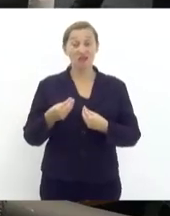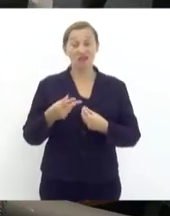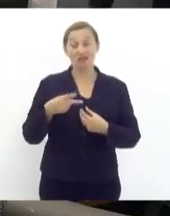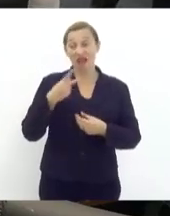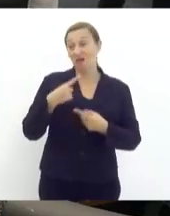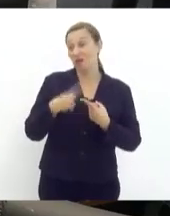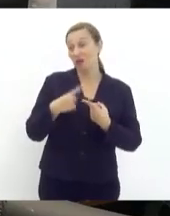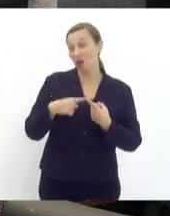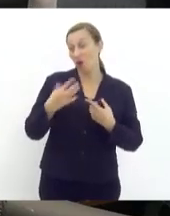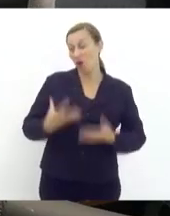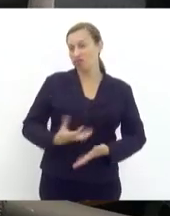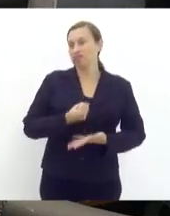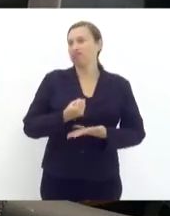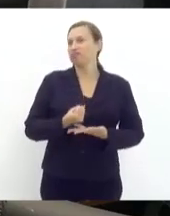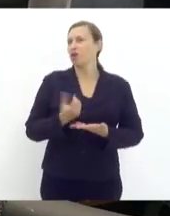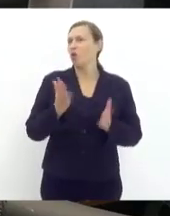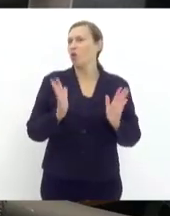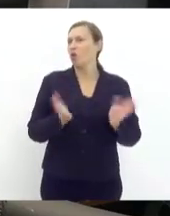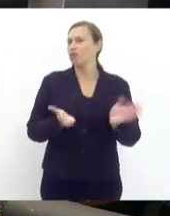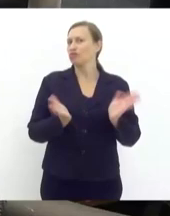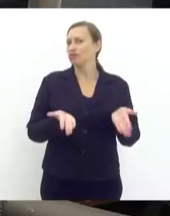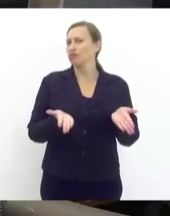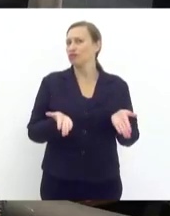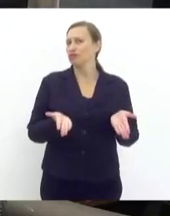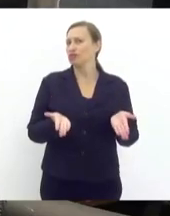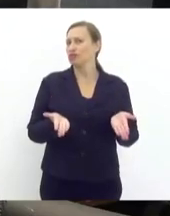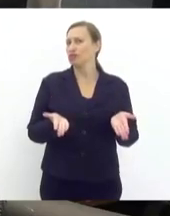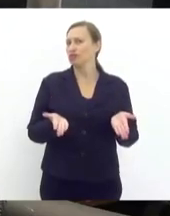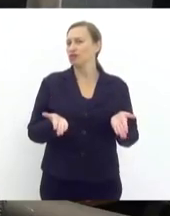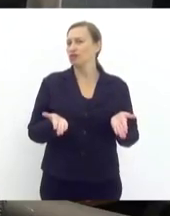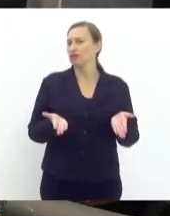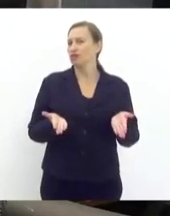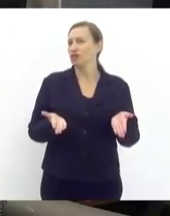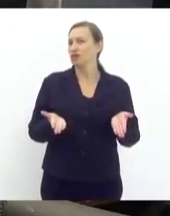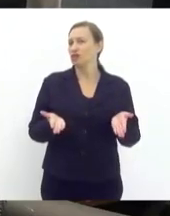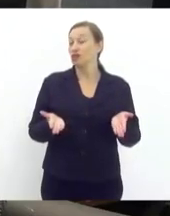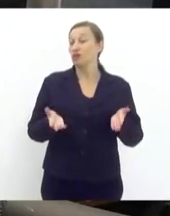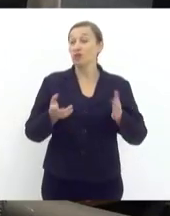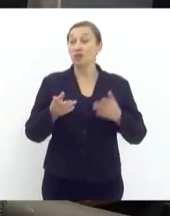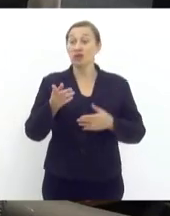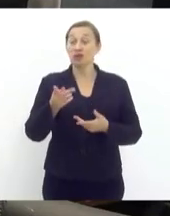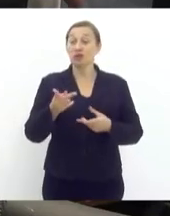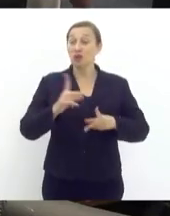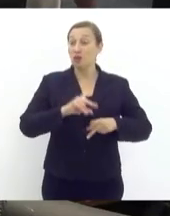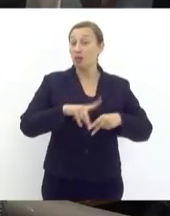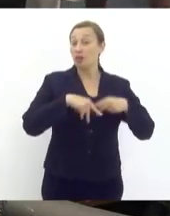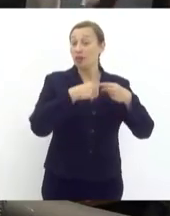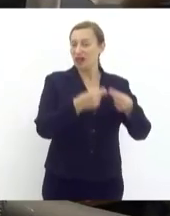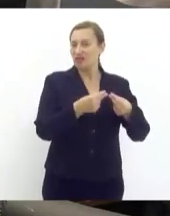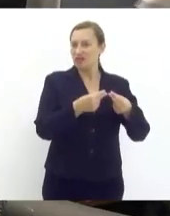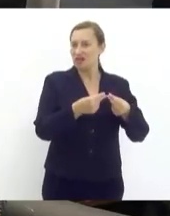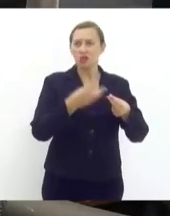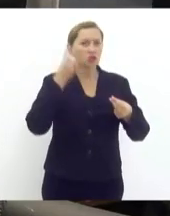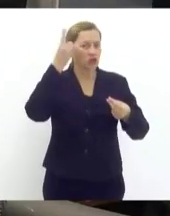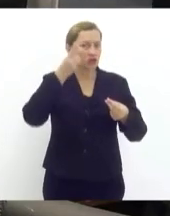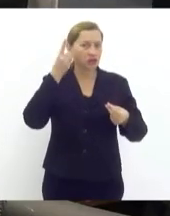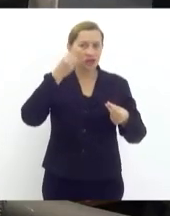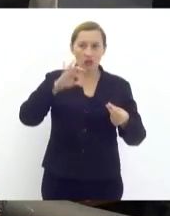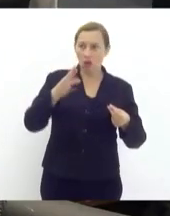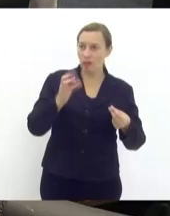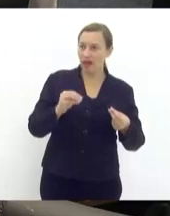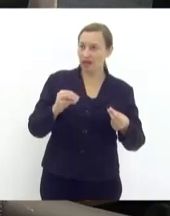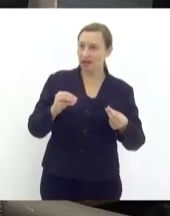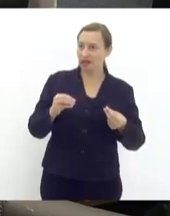porque eu fui surpreendido hoje com esse presente do deputado Gualberto trazendo